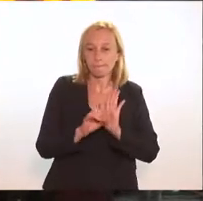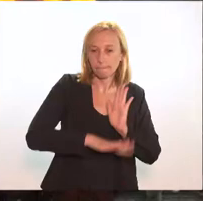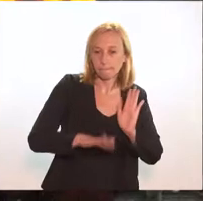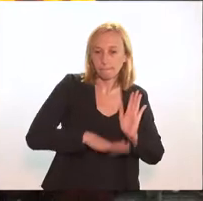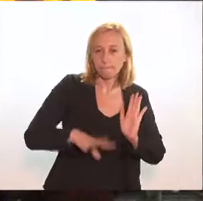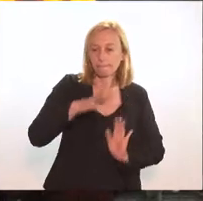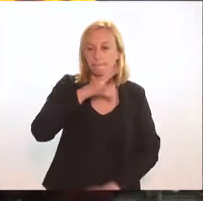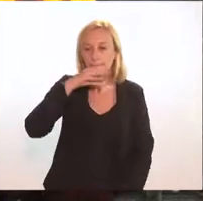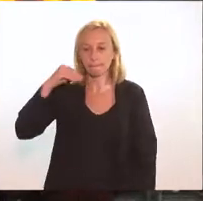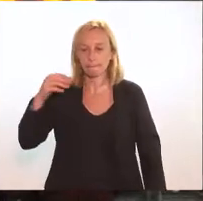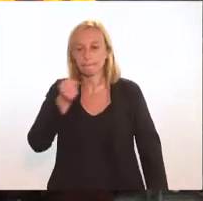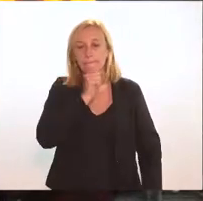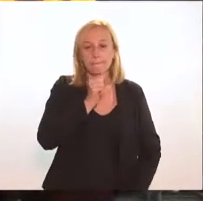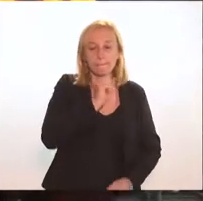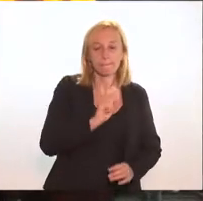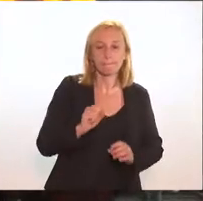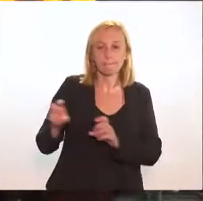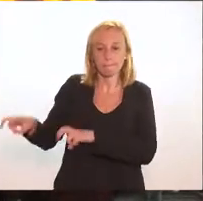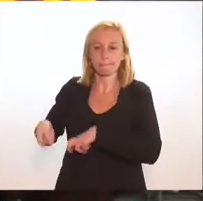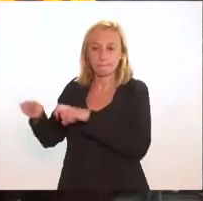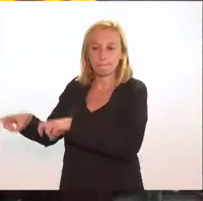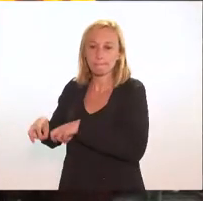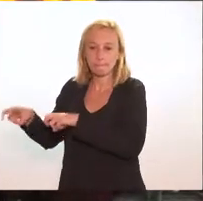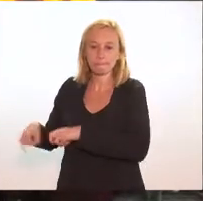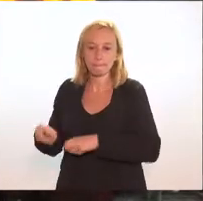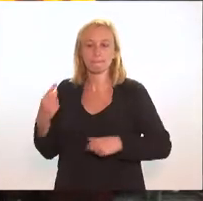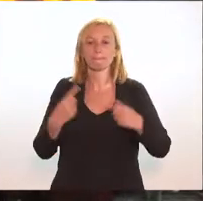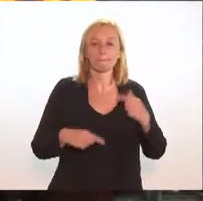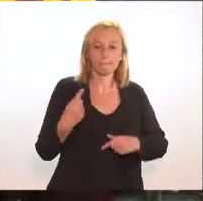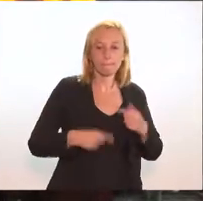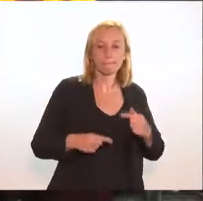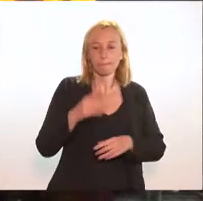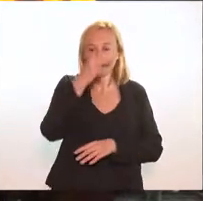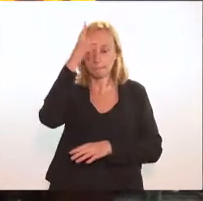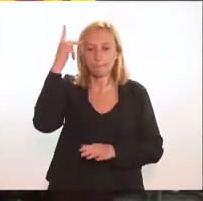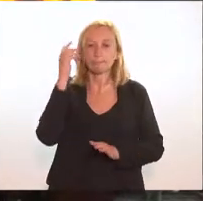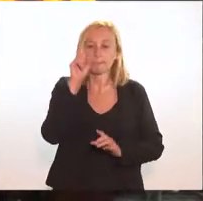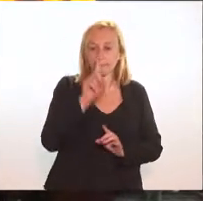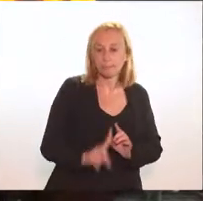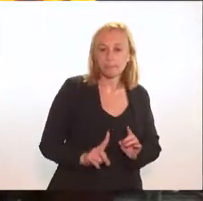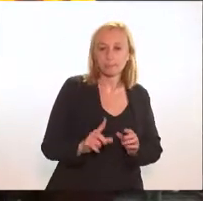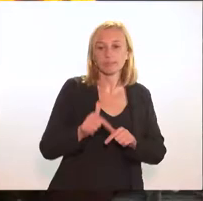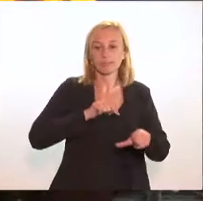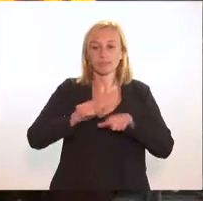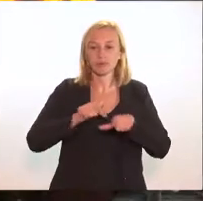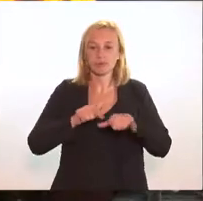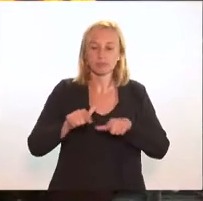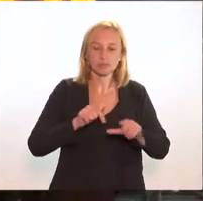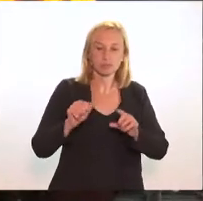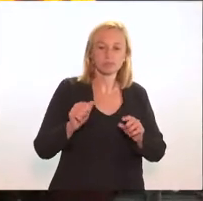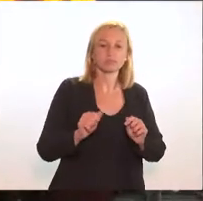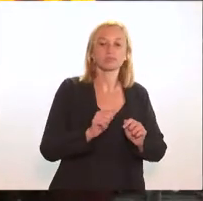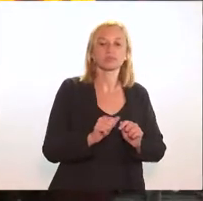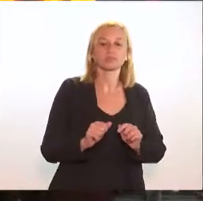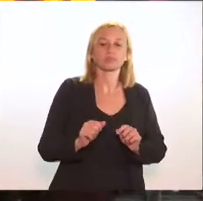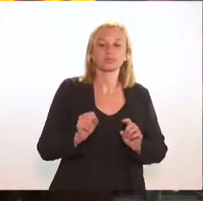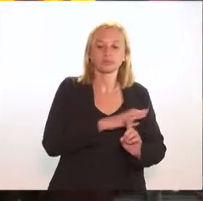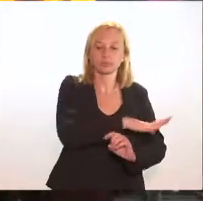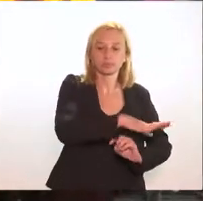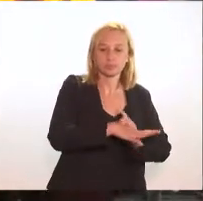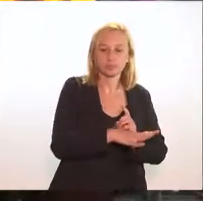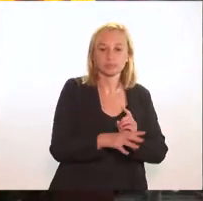de Agricultura, Pecuária e Política Rural, Agrária e Pesqueira, da Pessoa com Deficiência, de Trabalho, Legislação Social e Seguridade Social e